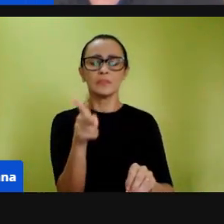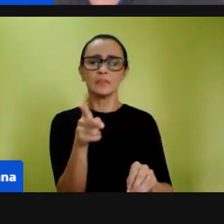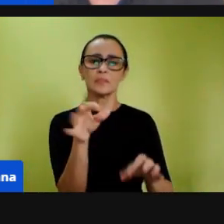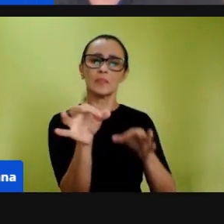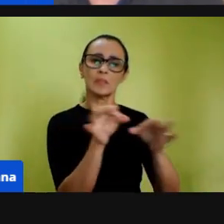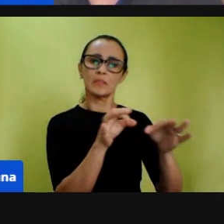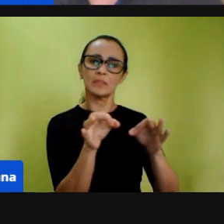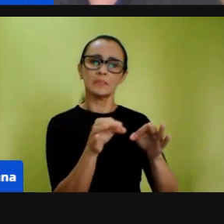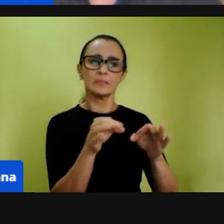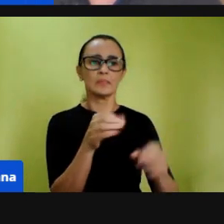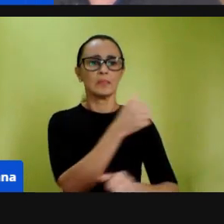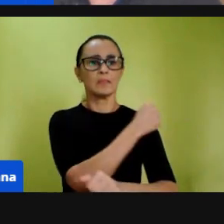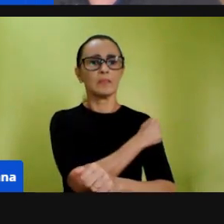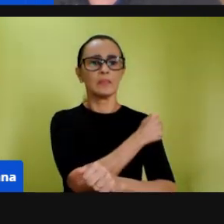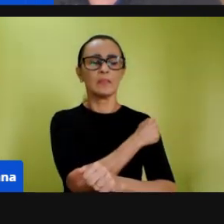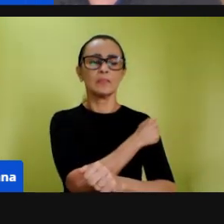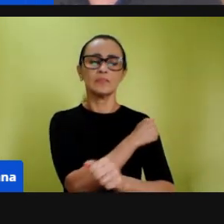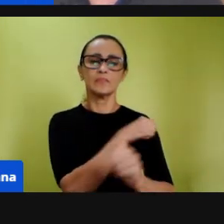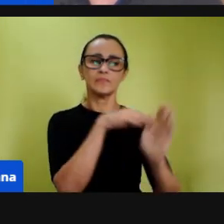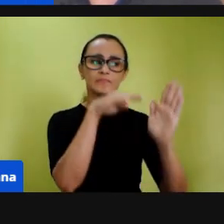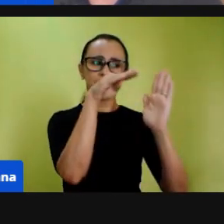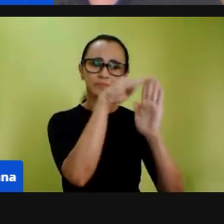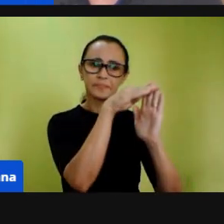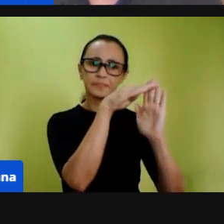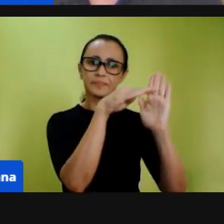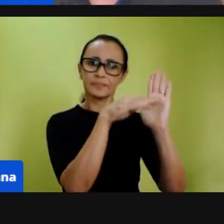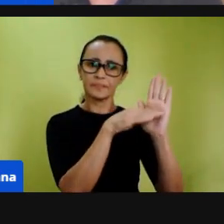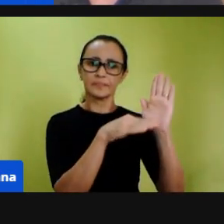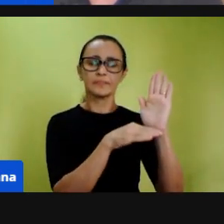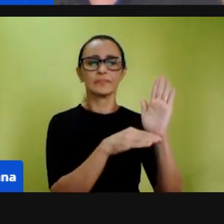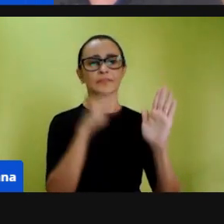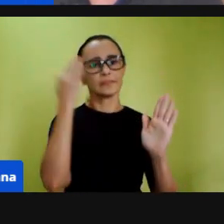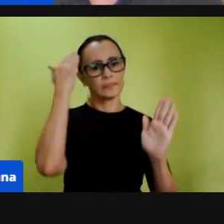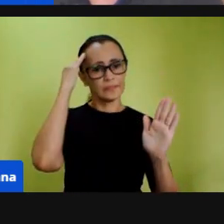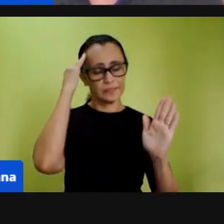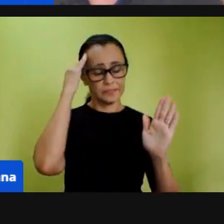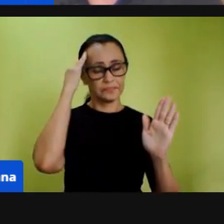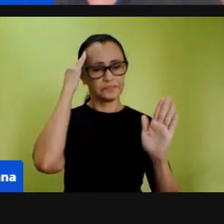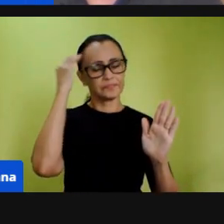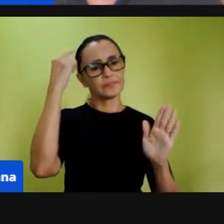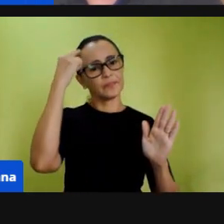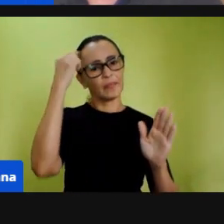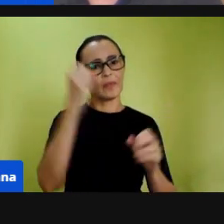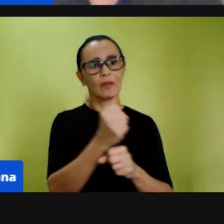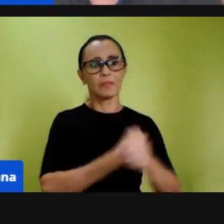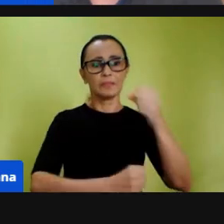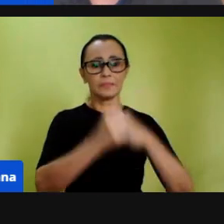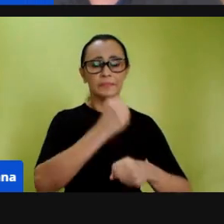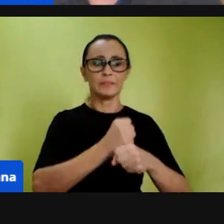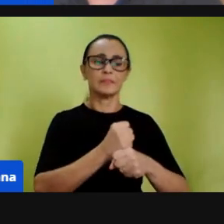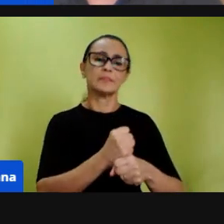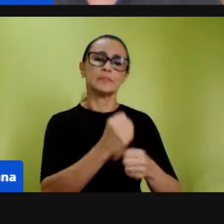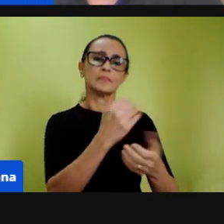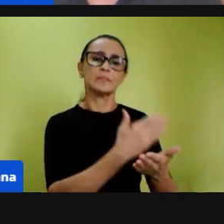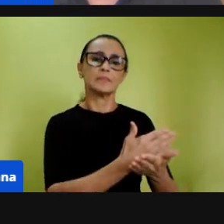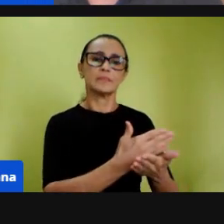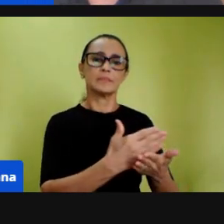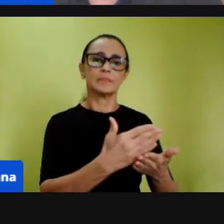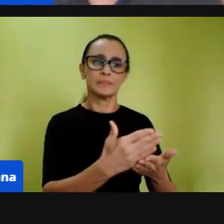se torna muito importante. Eu vejo que o ano passado nós iniciamos com o